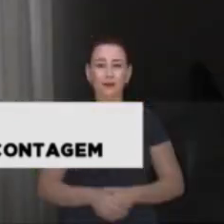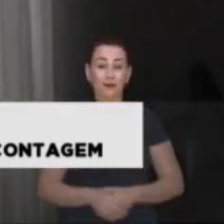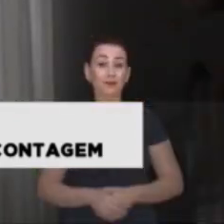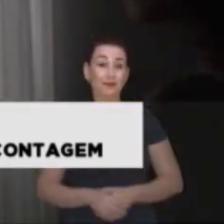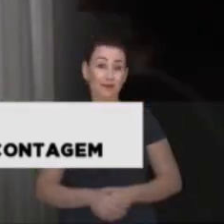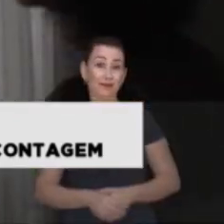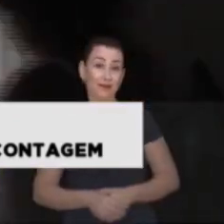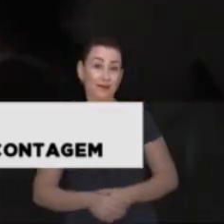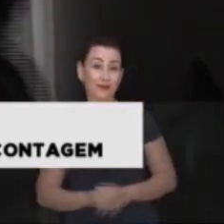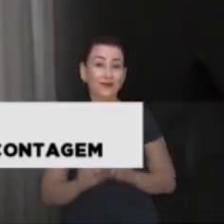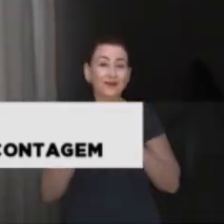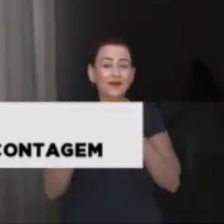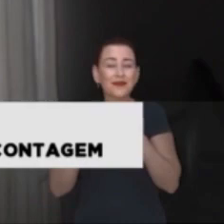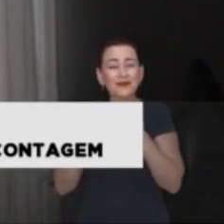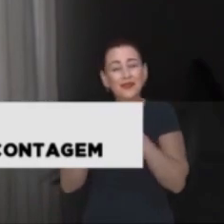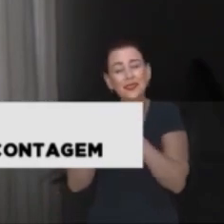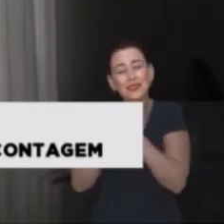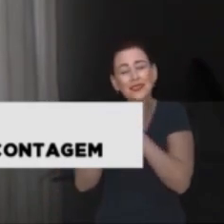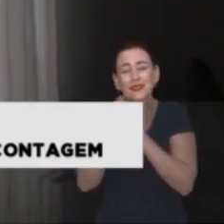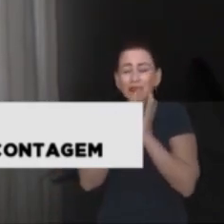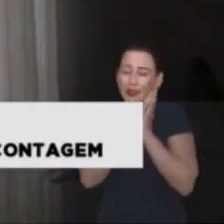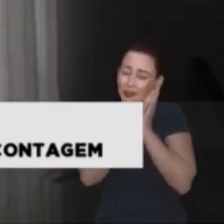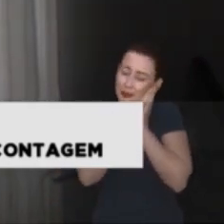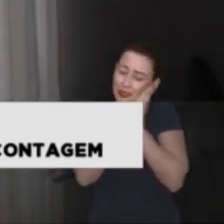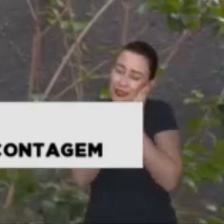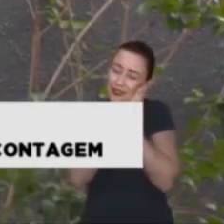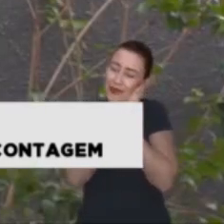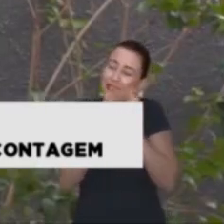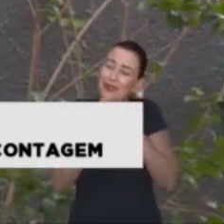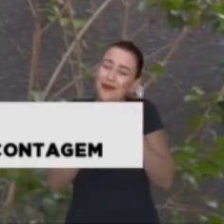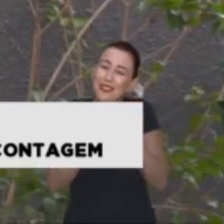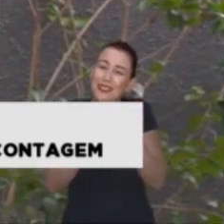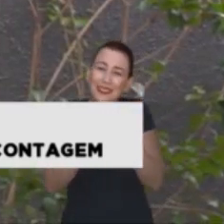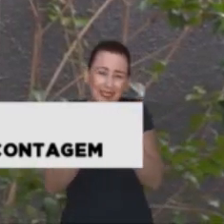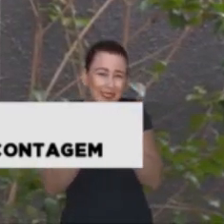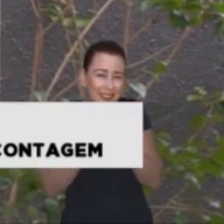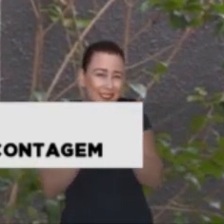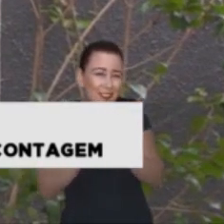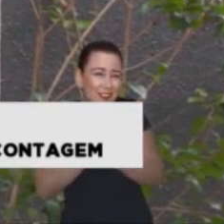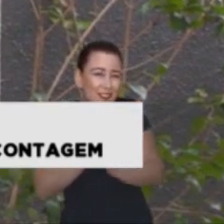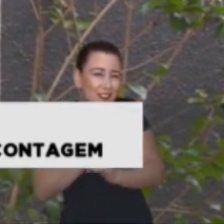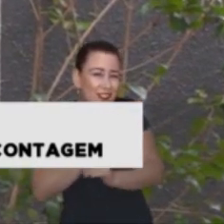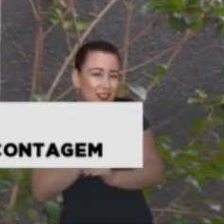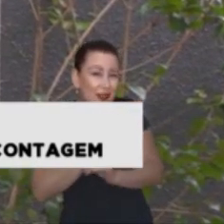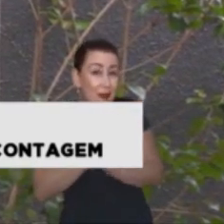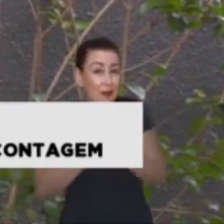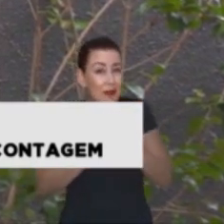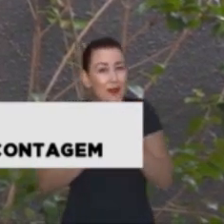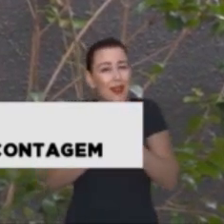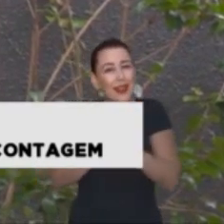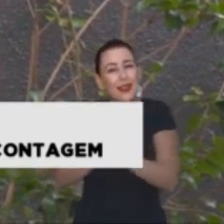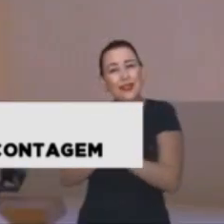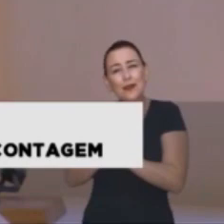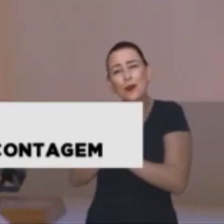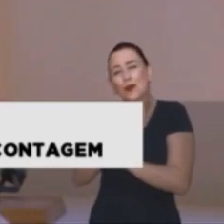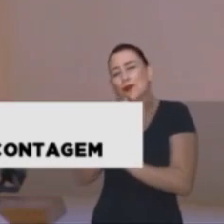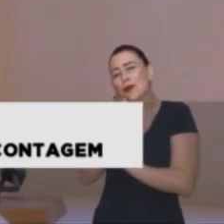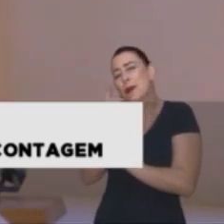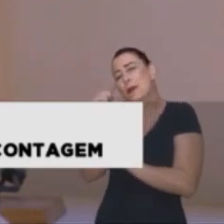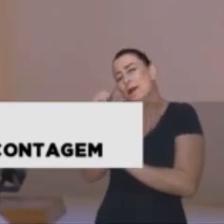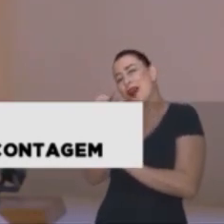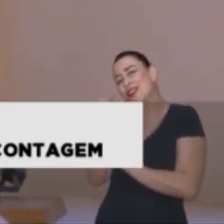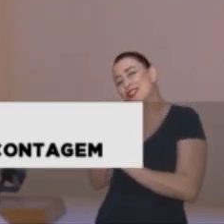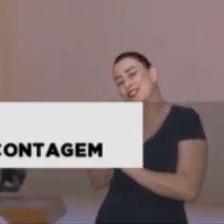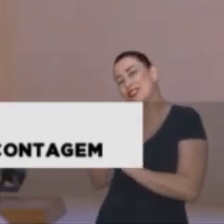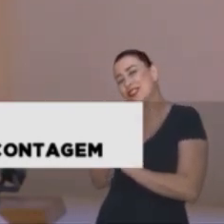esperto, adormeça para dizer em meu ouvido que me ama. Respondo baixinho para que não me ouça.